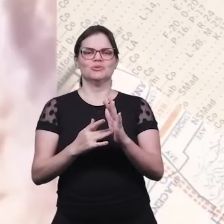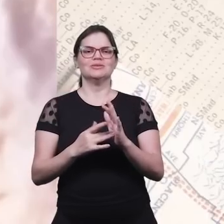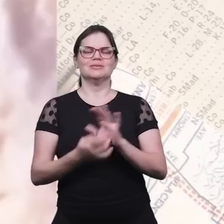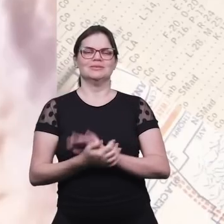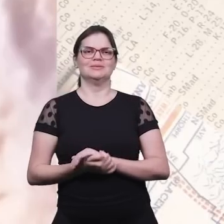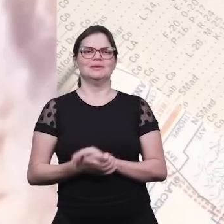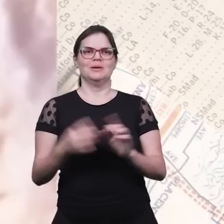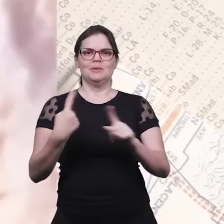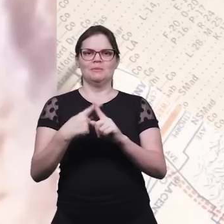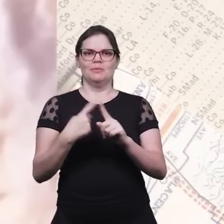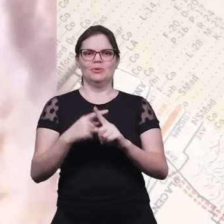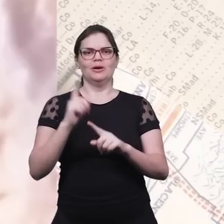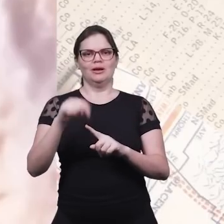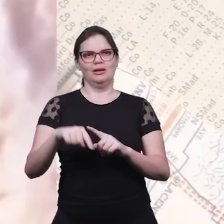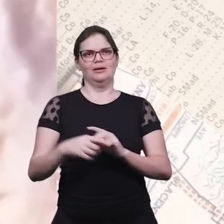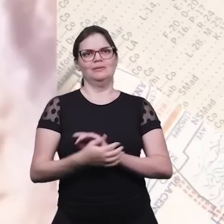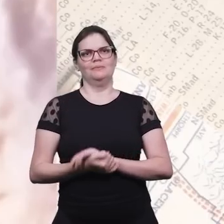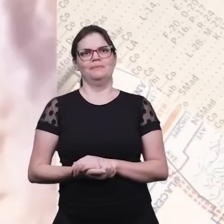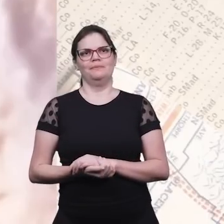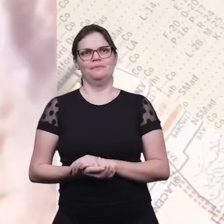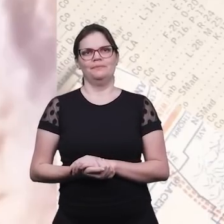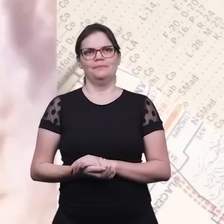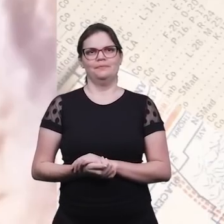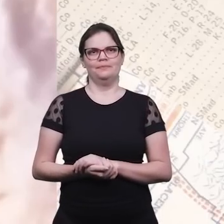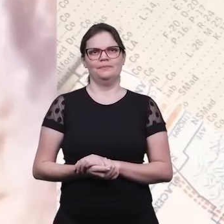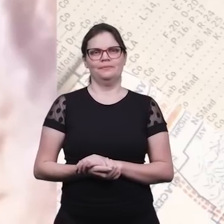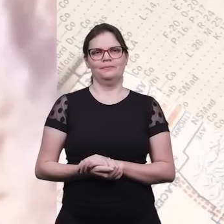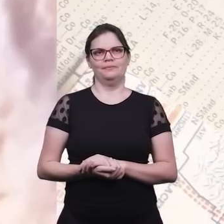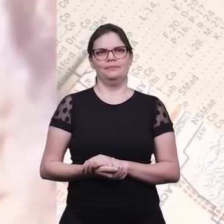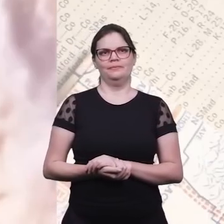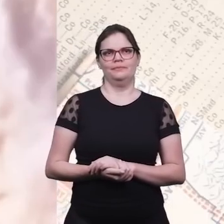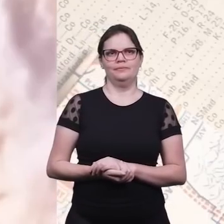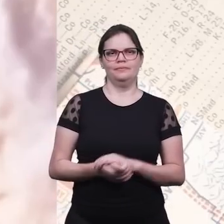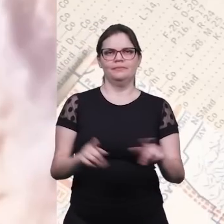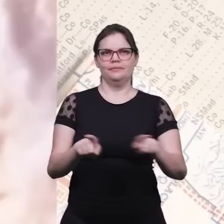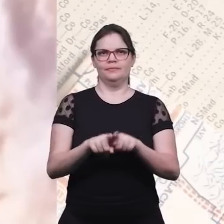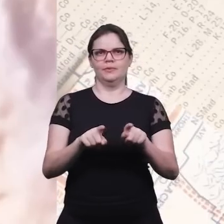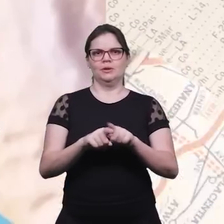a Refidim, e então chegam ao deserto